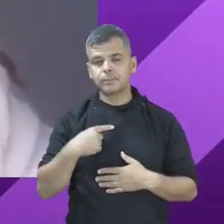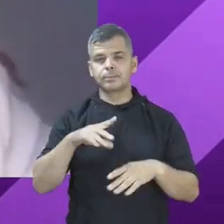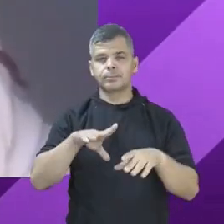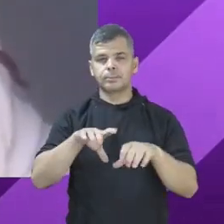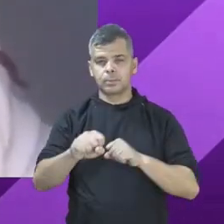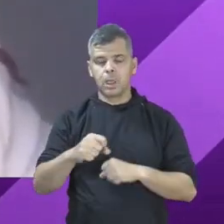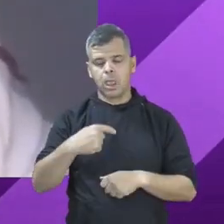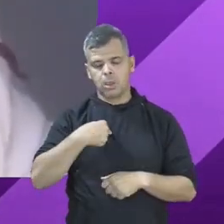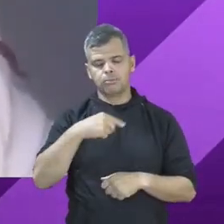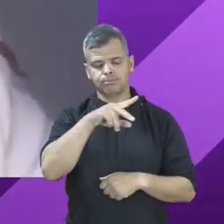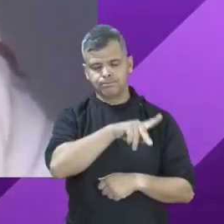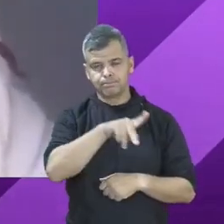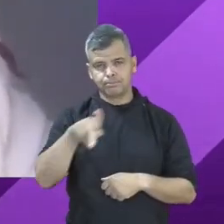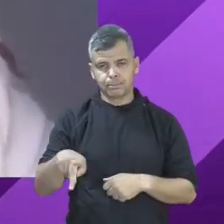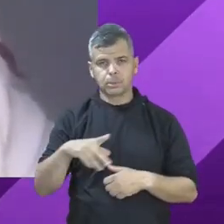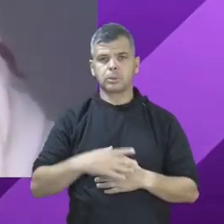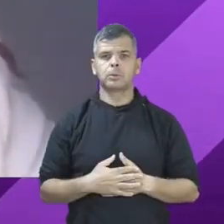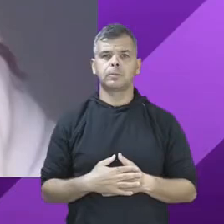sou professora,